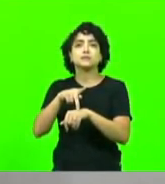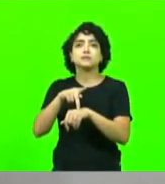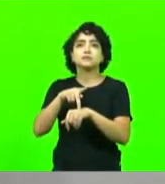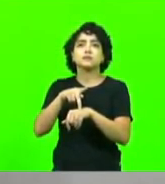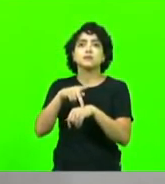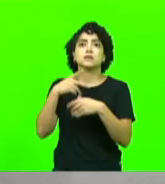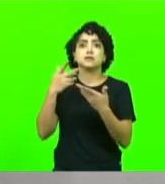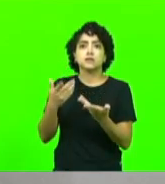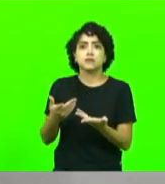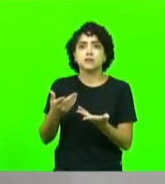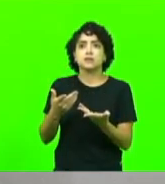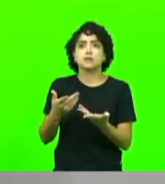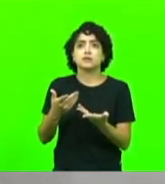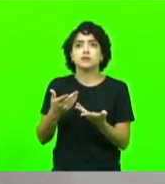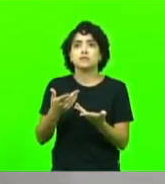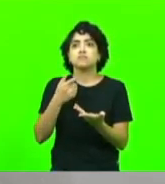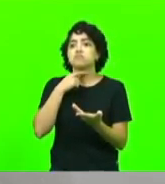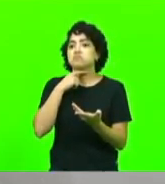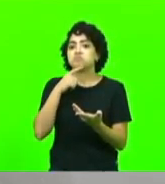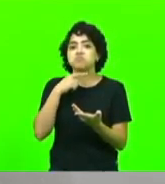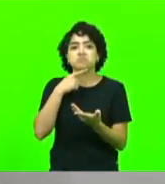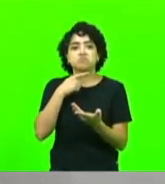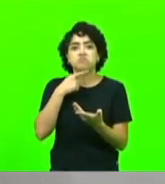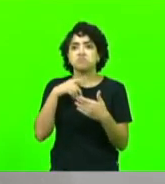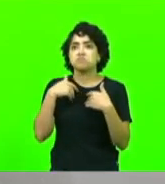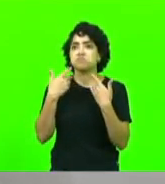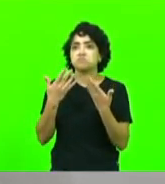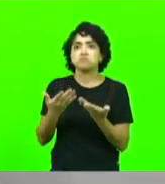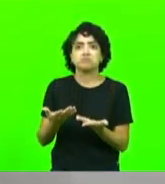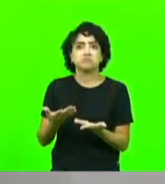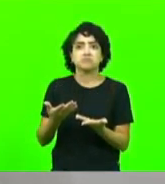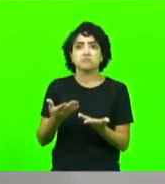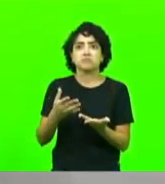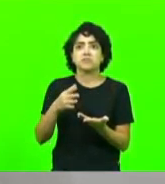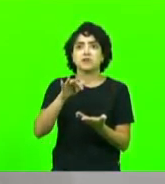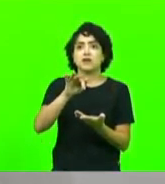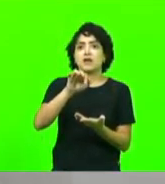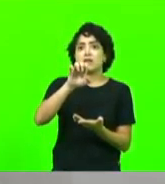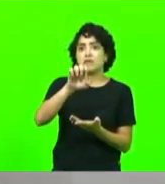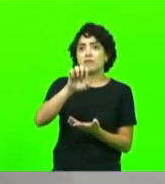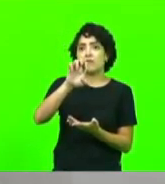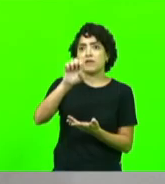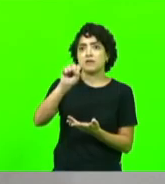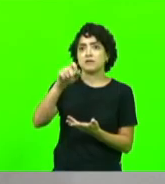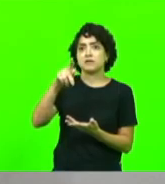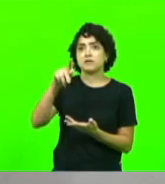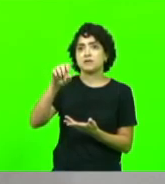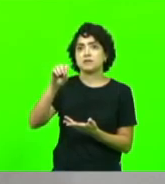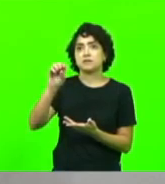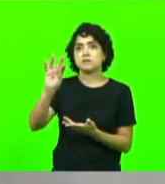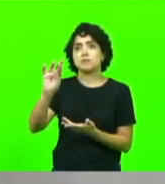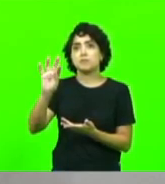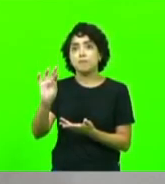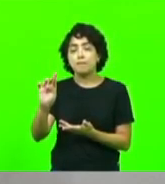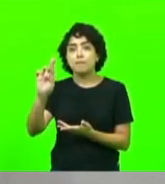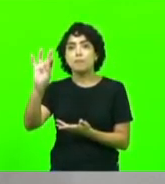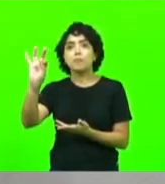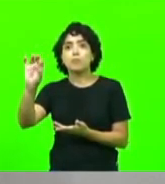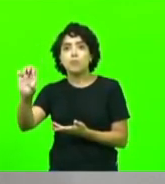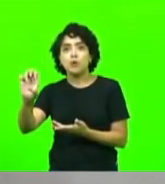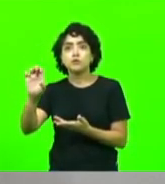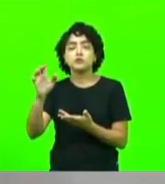Cara, eu não consigo entender essa nossa FEESPORT, cara, não consigo mesmo. Nós tivemos a possibilidade, ano passado,